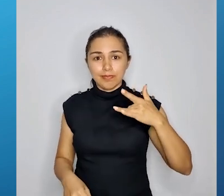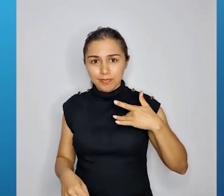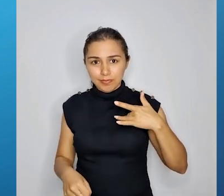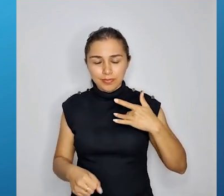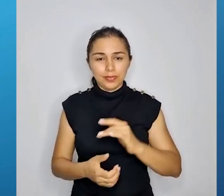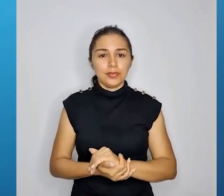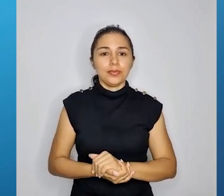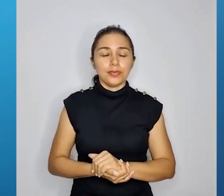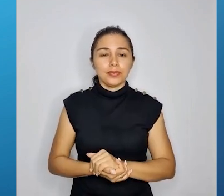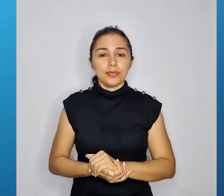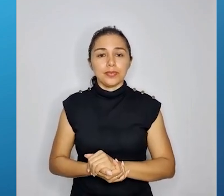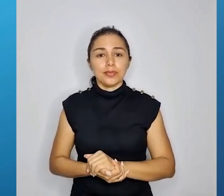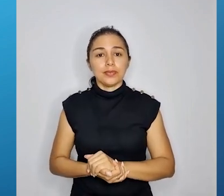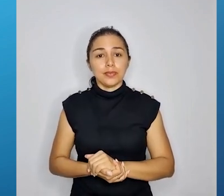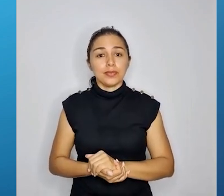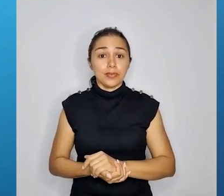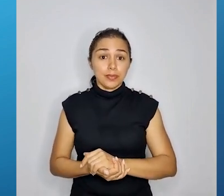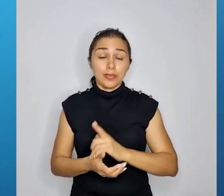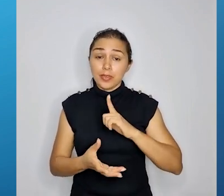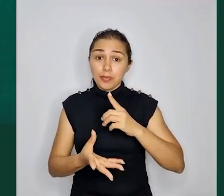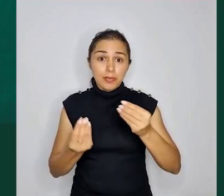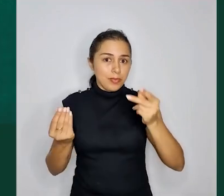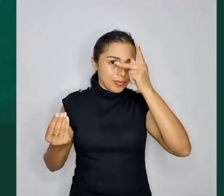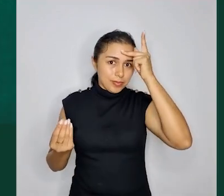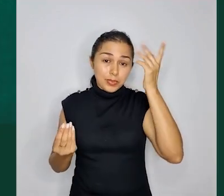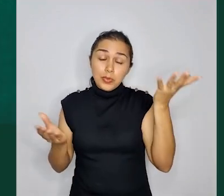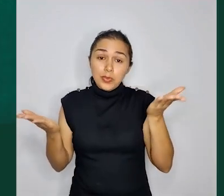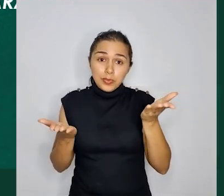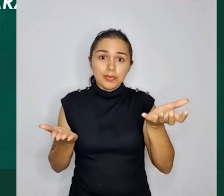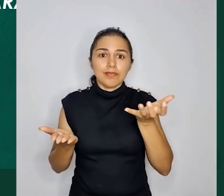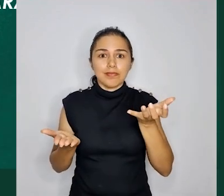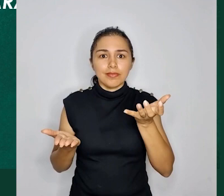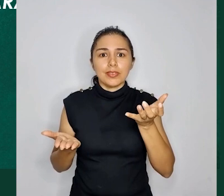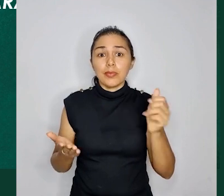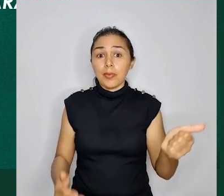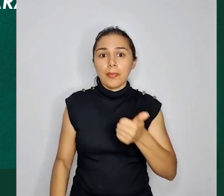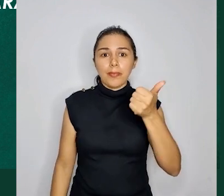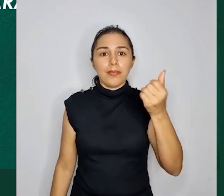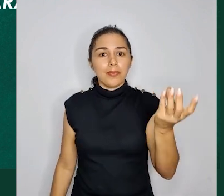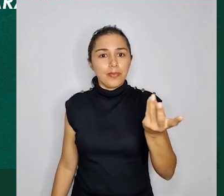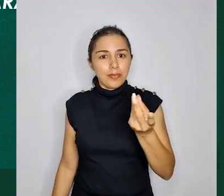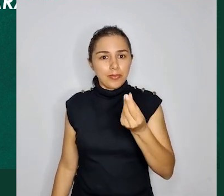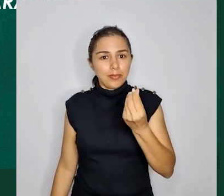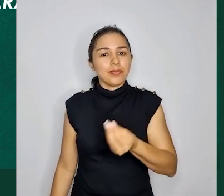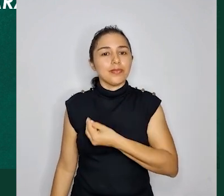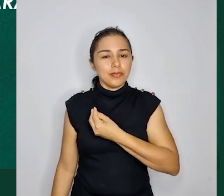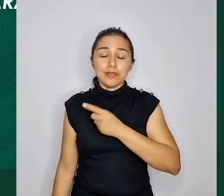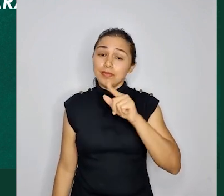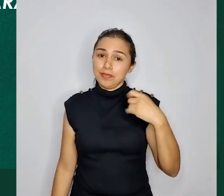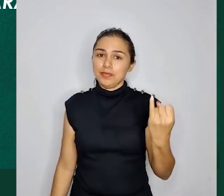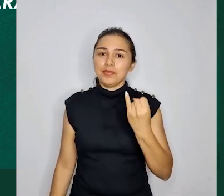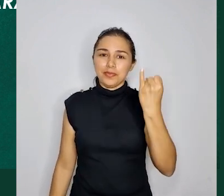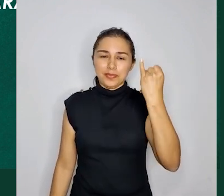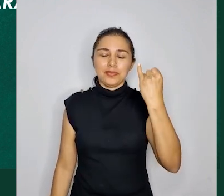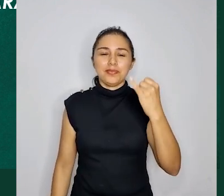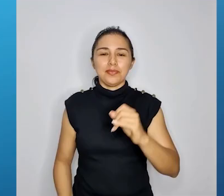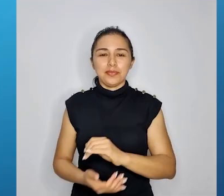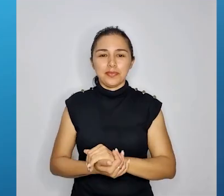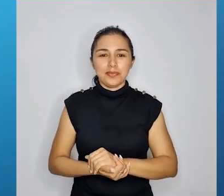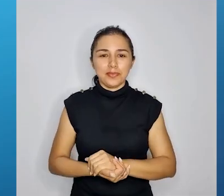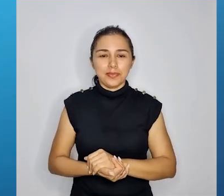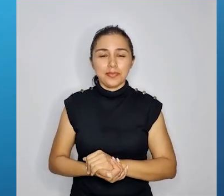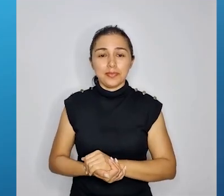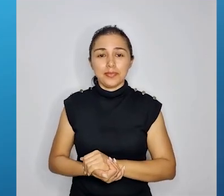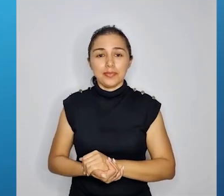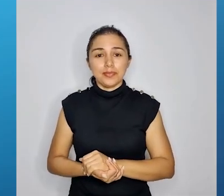lado desportivo, mas aqueles que buscam ali melhor saúde, melhor qualidade de vida. Então esse ponto ele é bem relevante aqui na nossa aula de hoje.